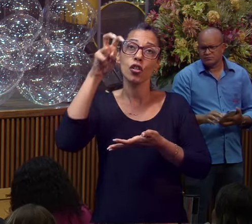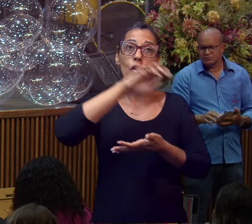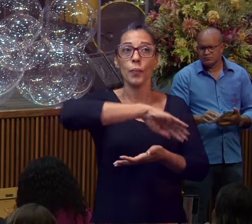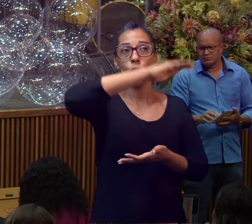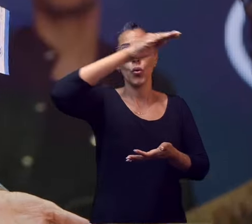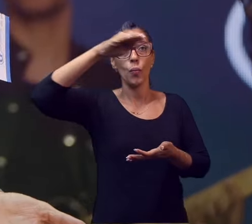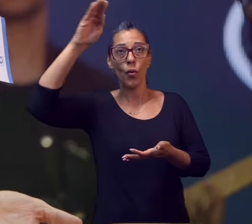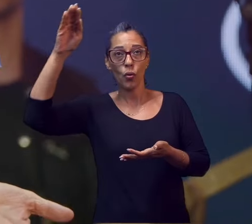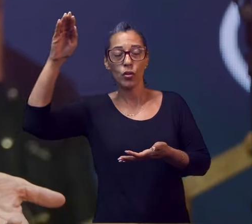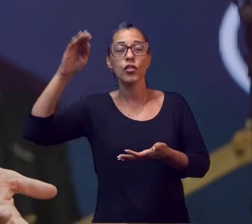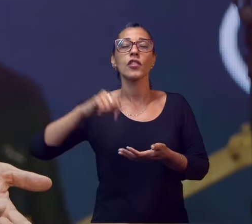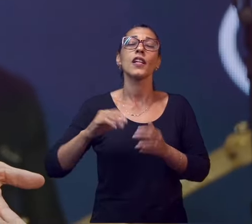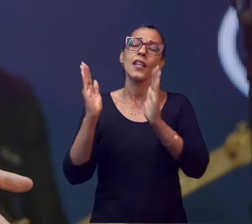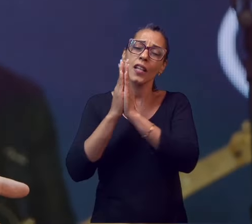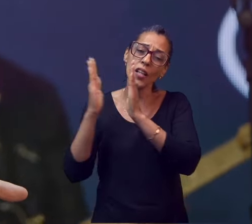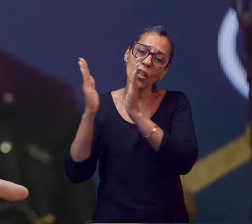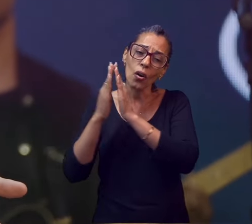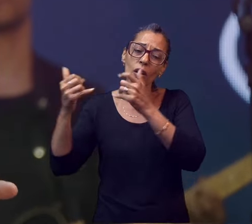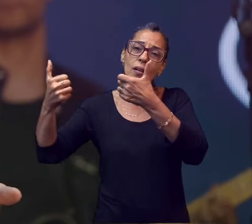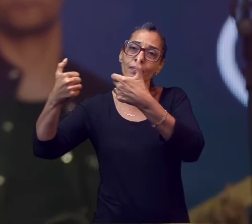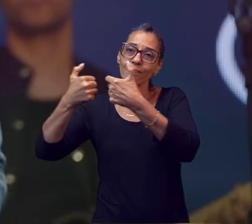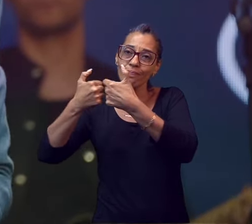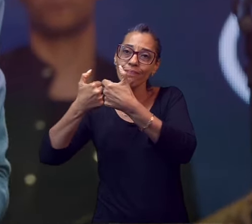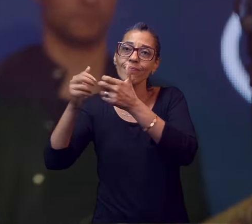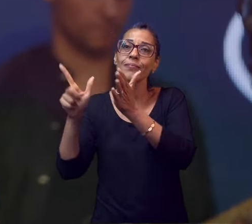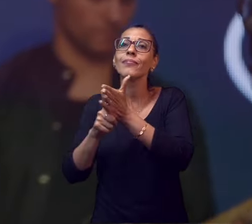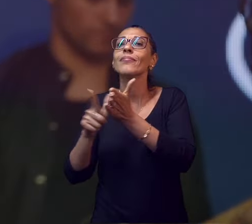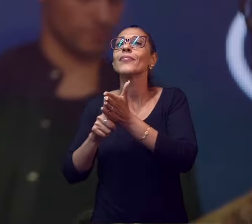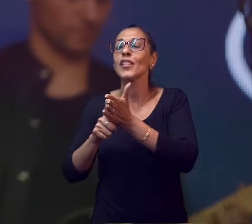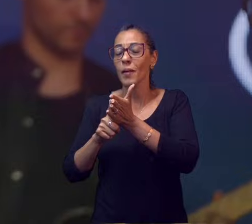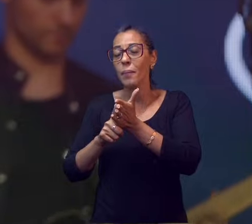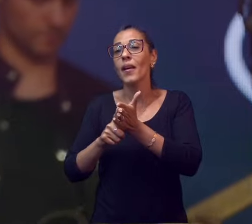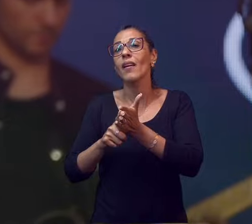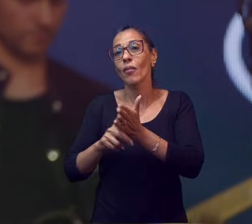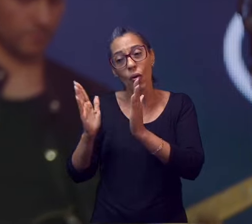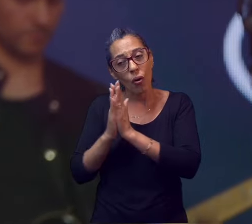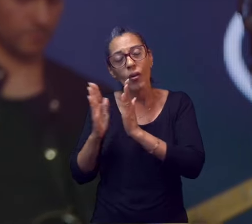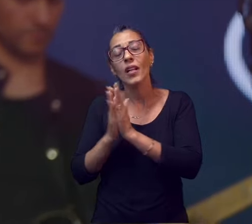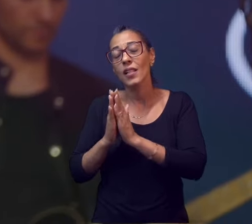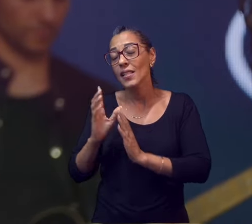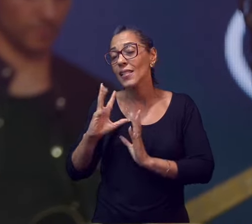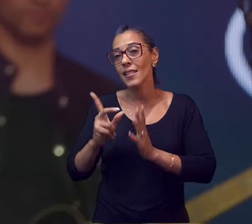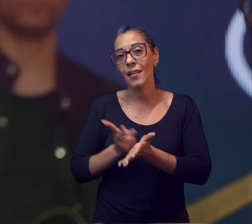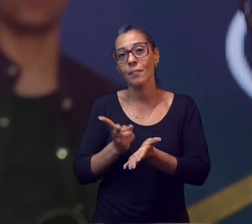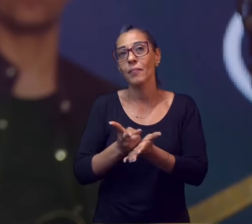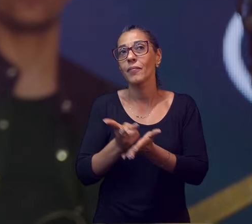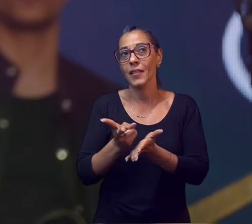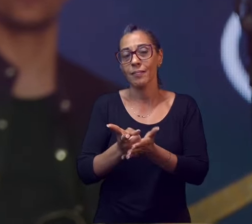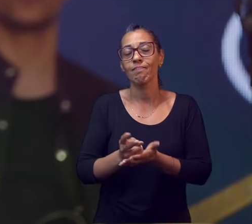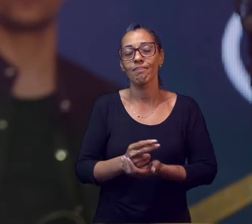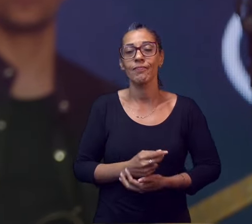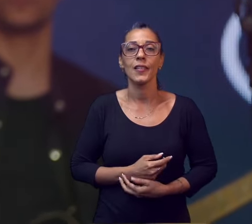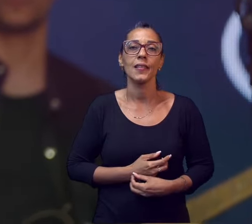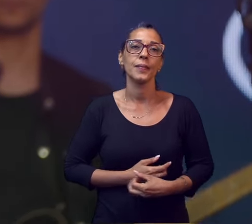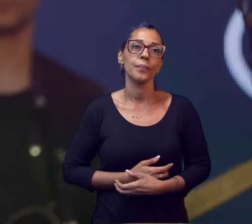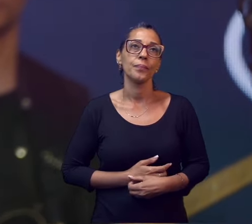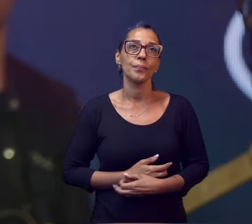para o final do ano e muitas coisas certamente Ainda irão acontecer coisas boas